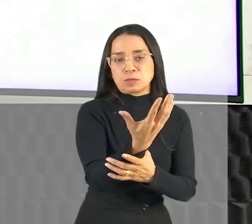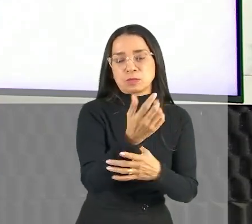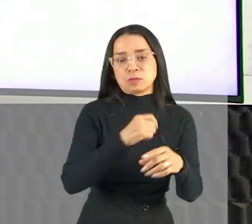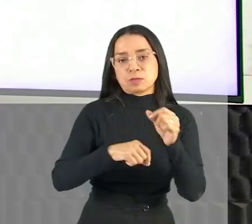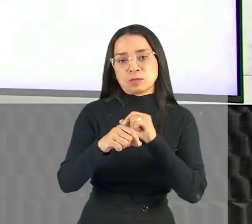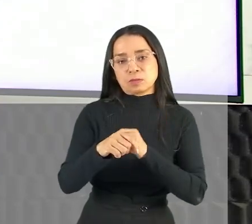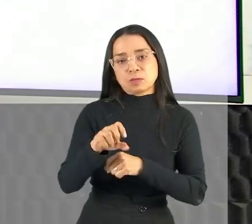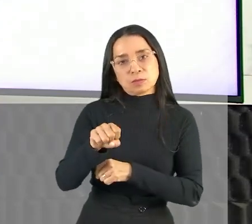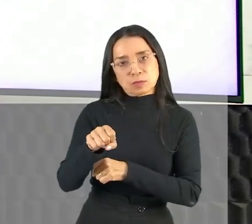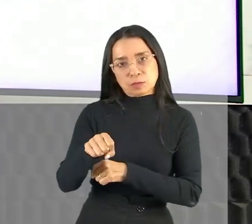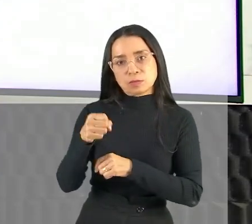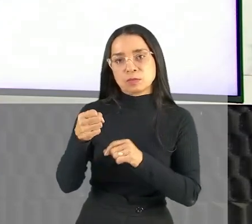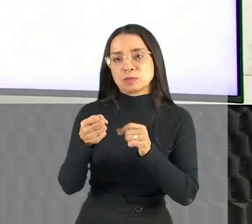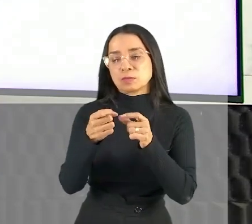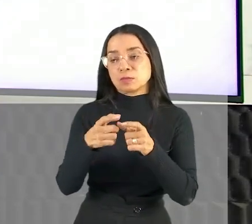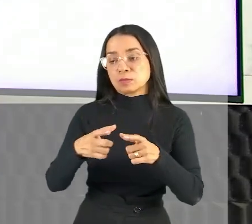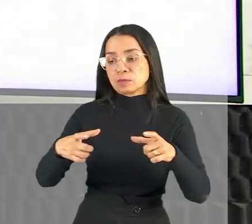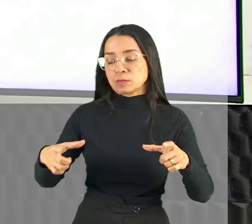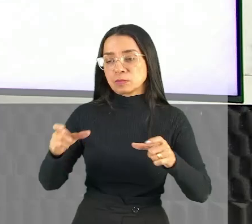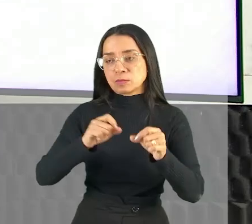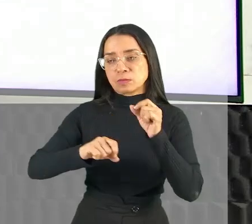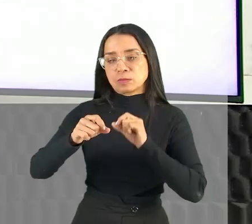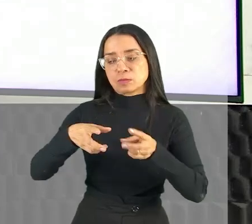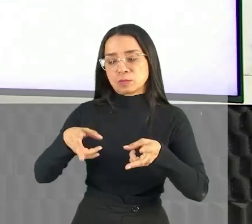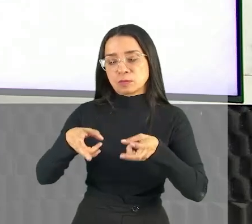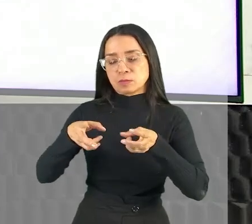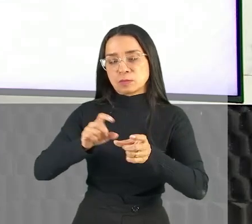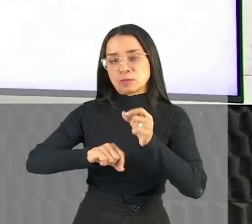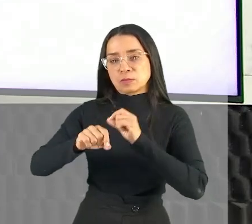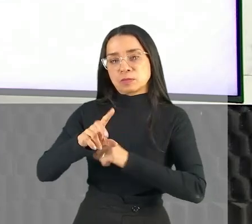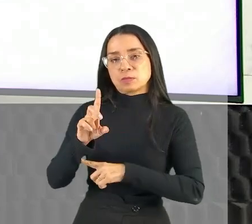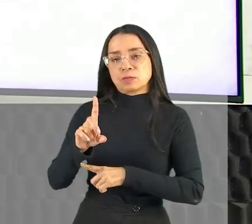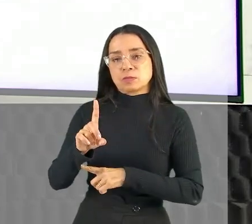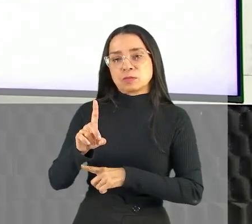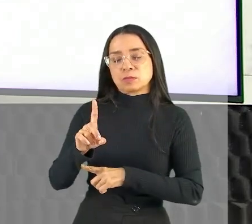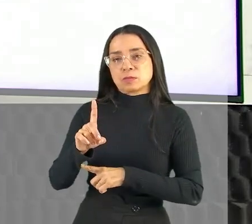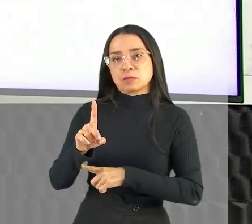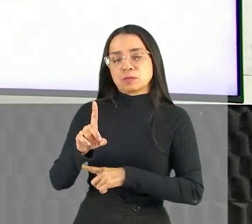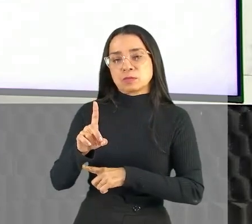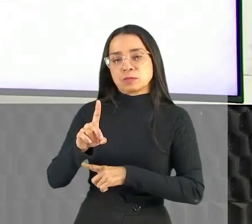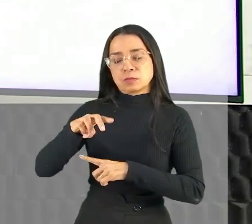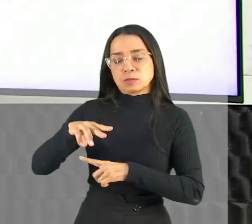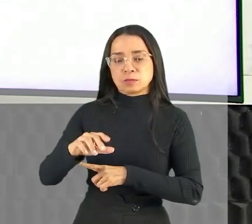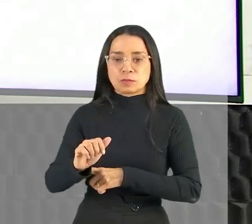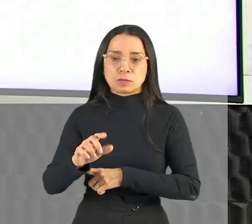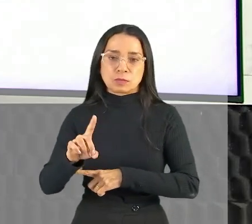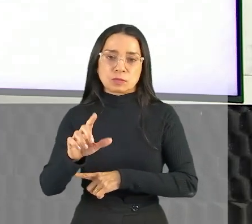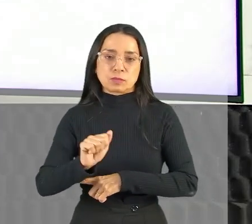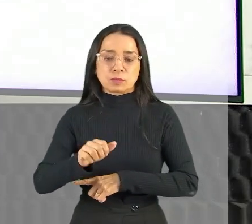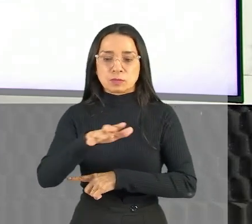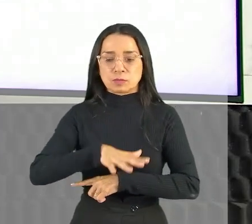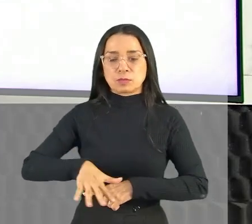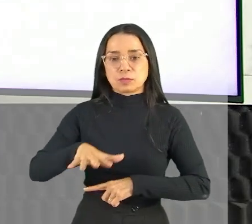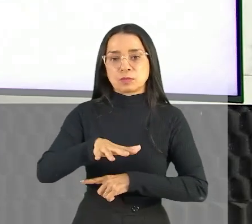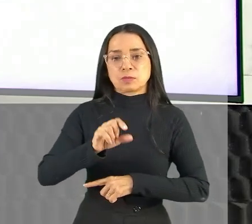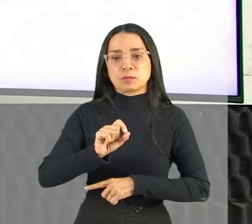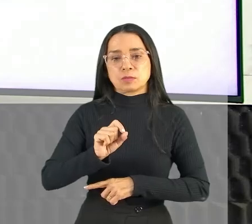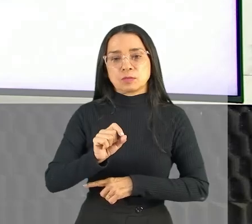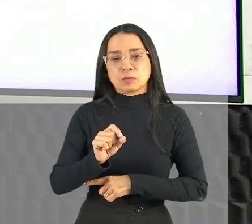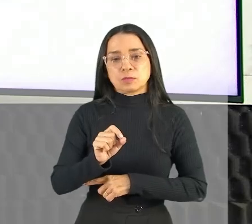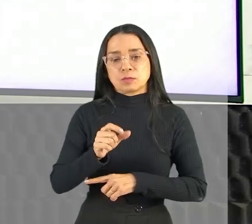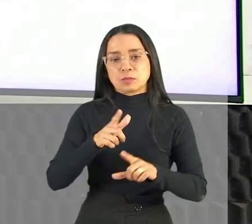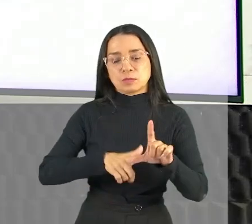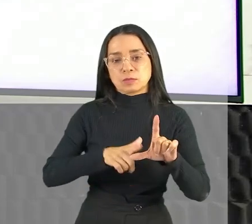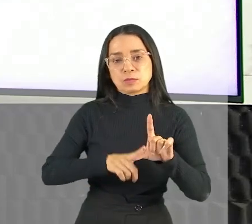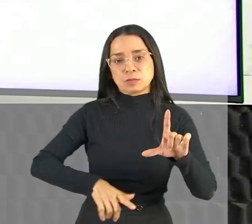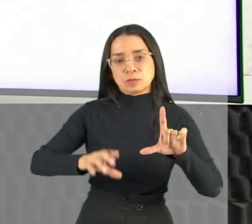estão, sim, aumentando, né, esse sequestro, essa demanda de carbono do ambiente, né? Então, acho que a